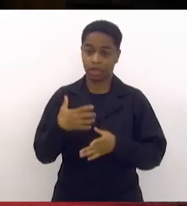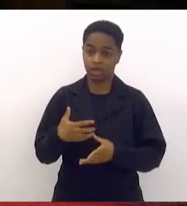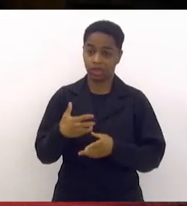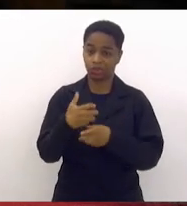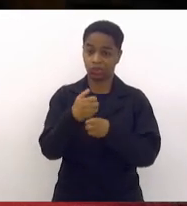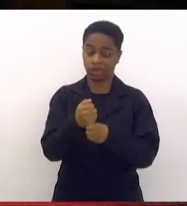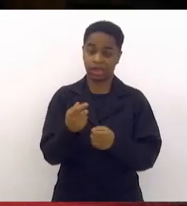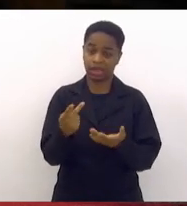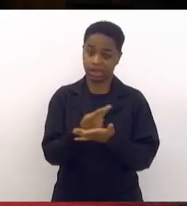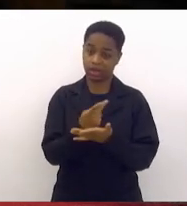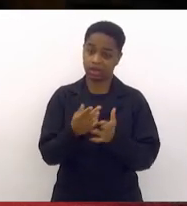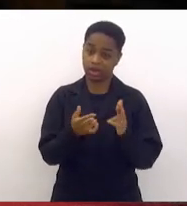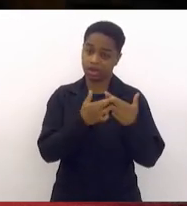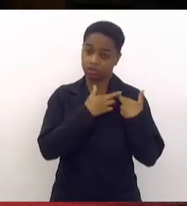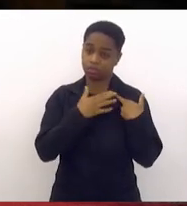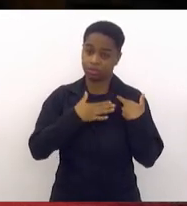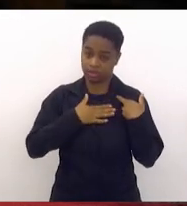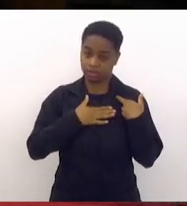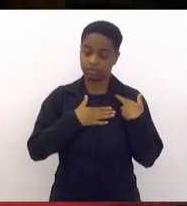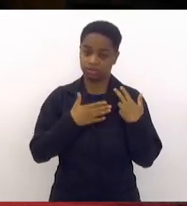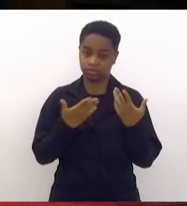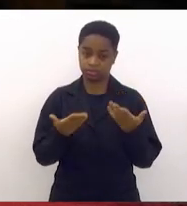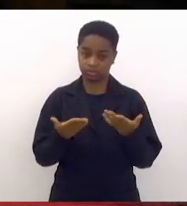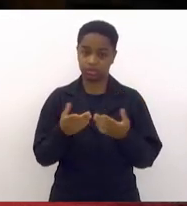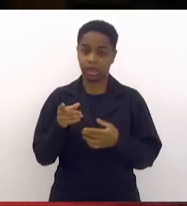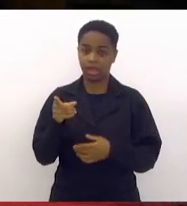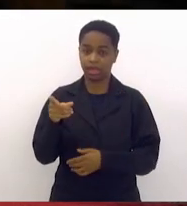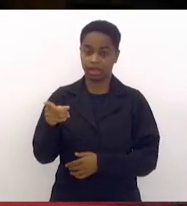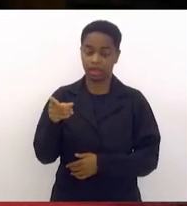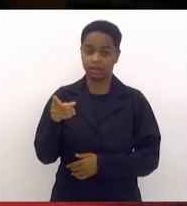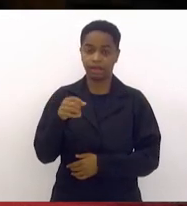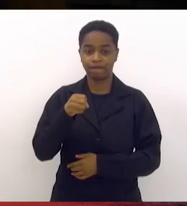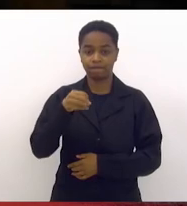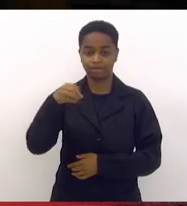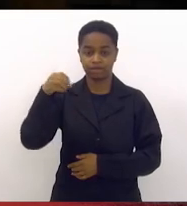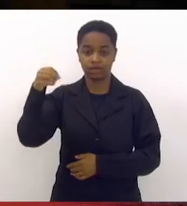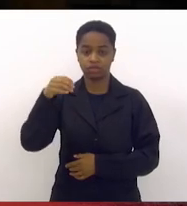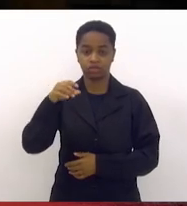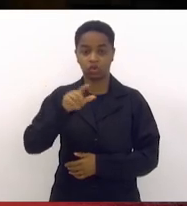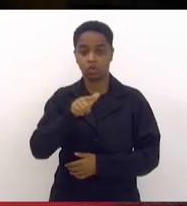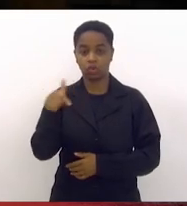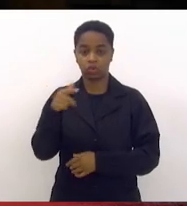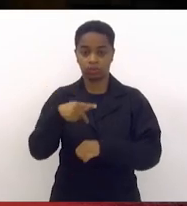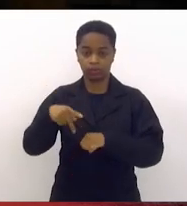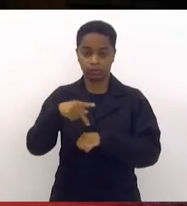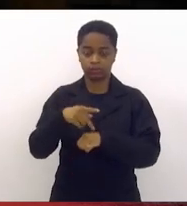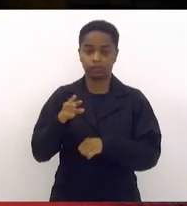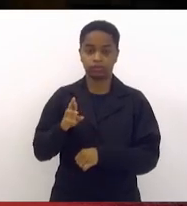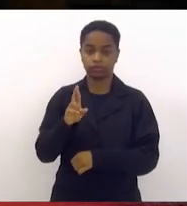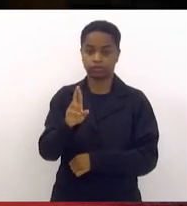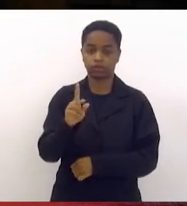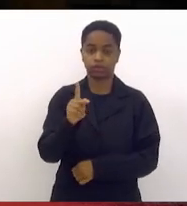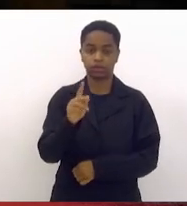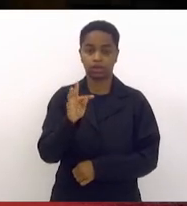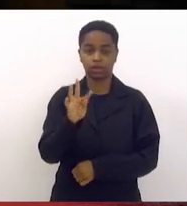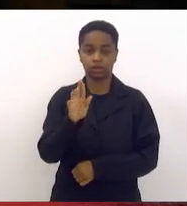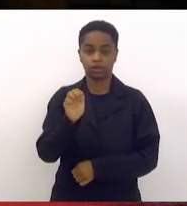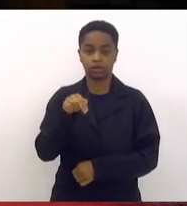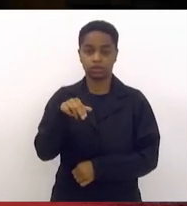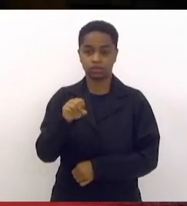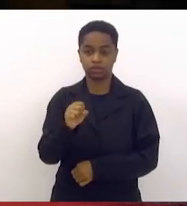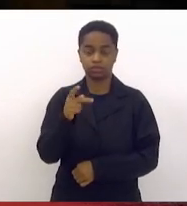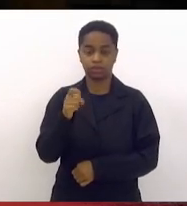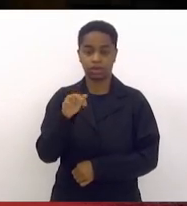mal a responsabilidade é minha ele tá fazendo uma viagem internacional representando a Transpetro mas ele mandou